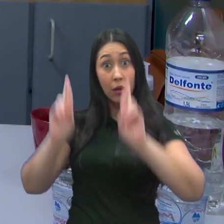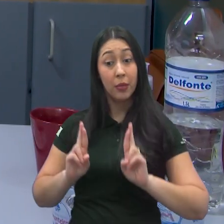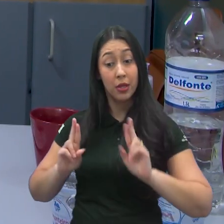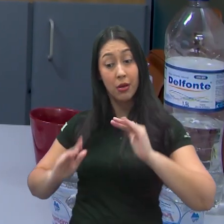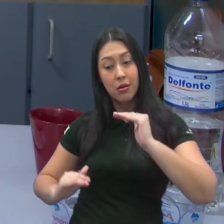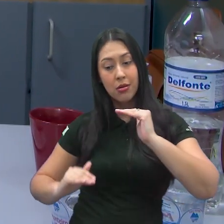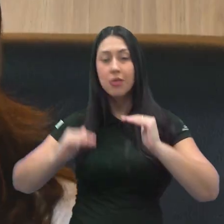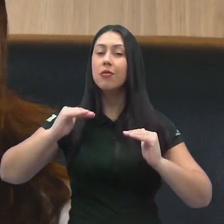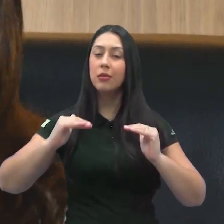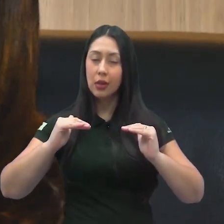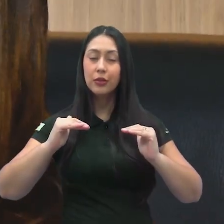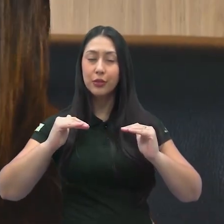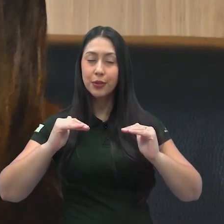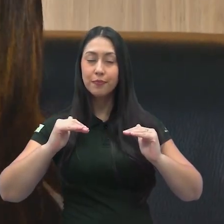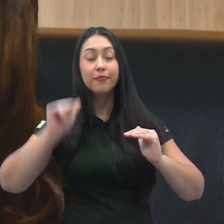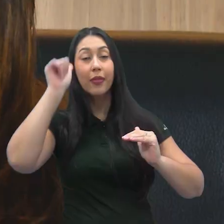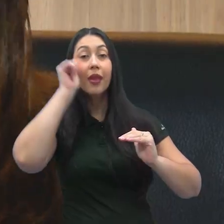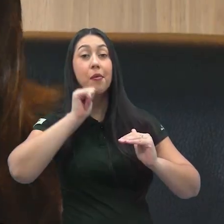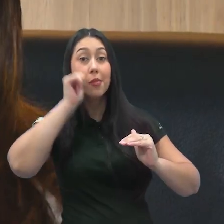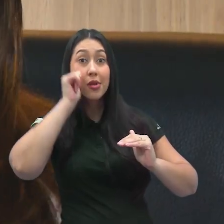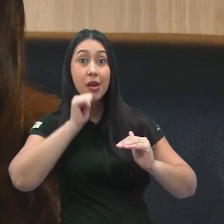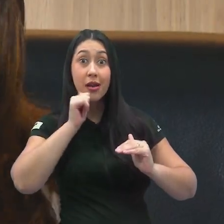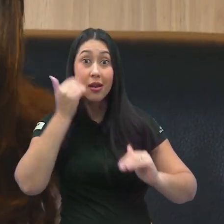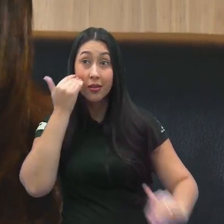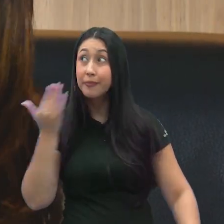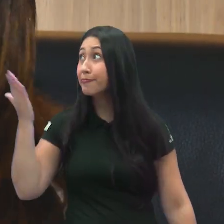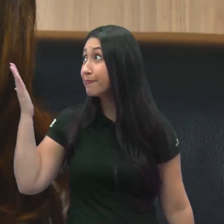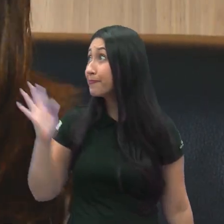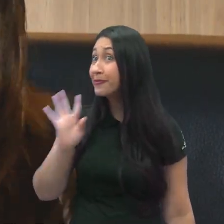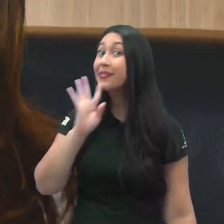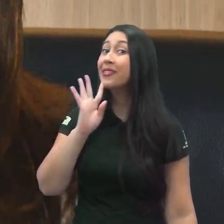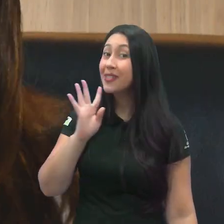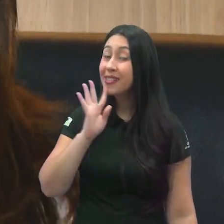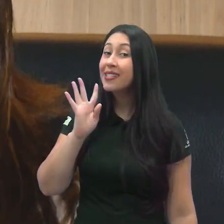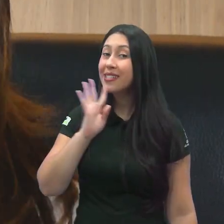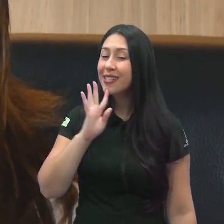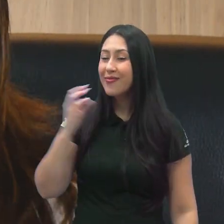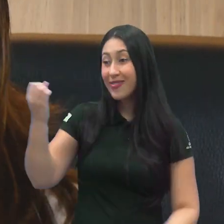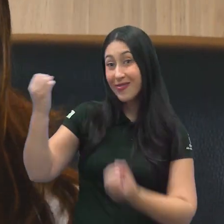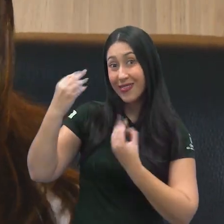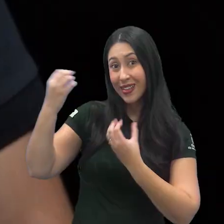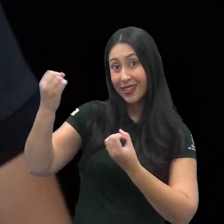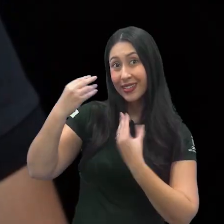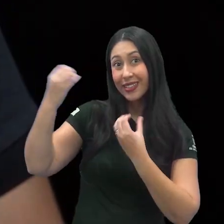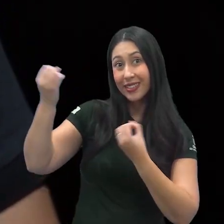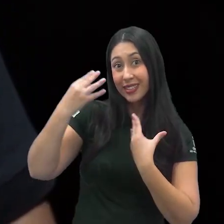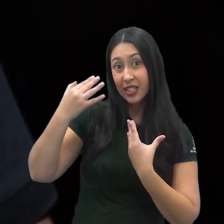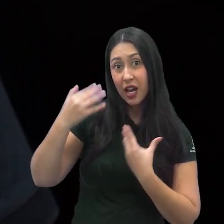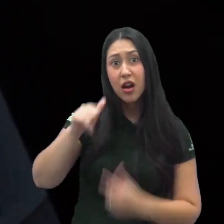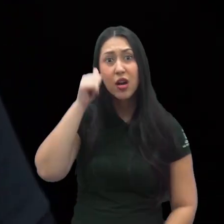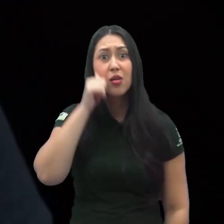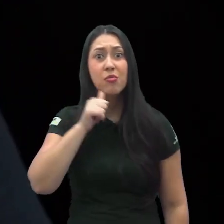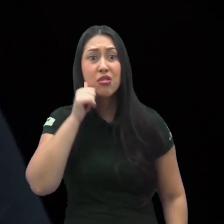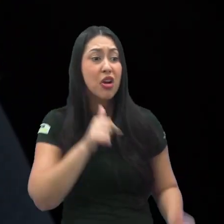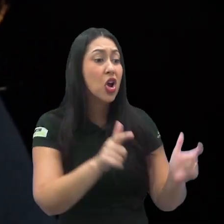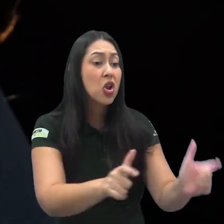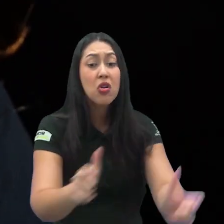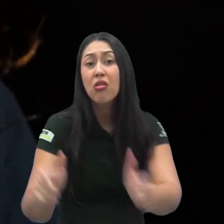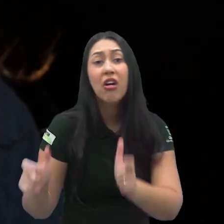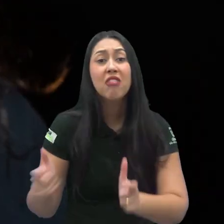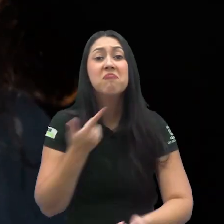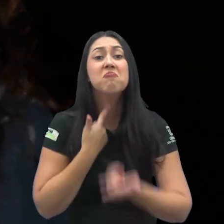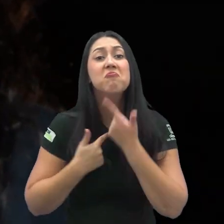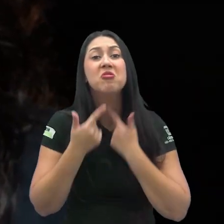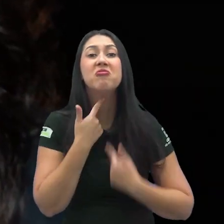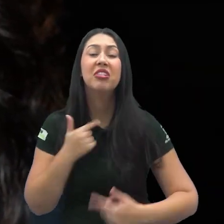e igualdade. E as mulheres que conhecemos nessa reportagem nos ensinam: lugar da mulher é onde